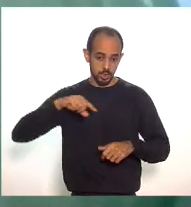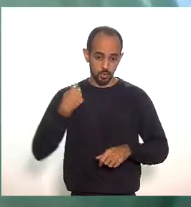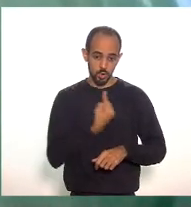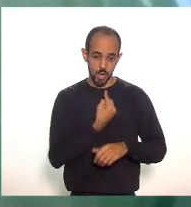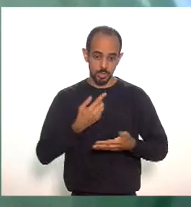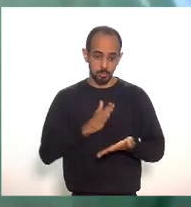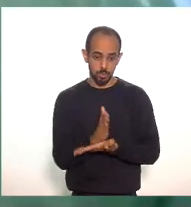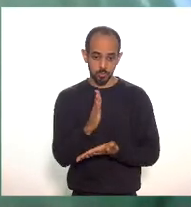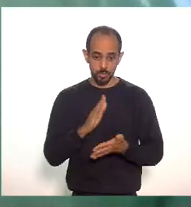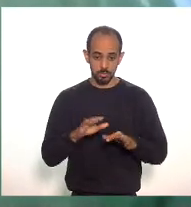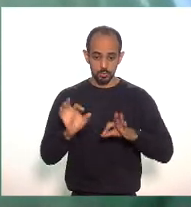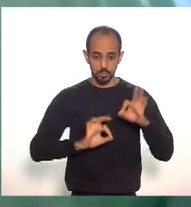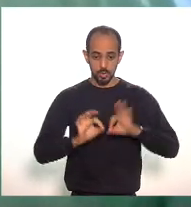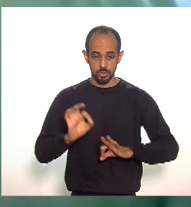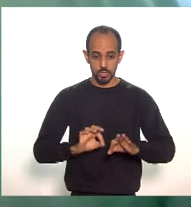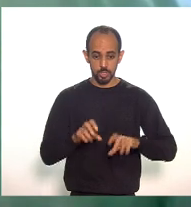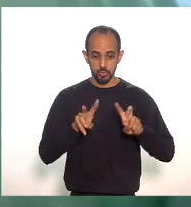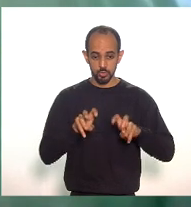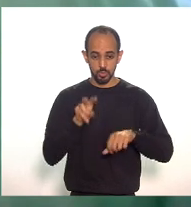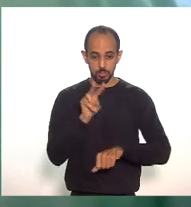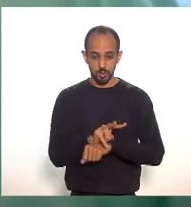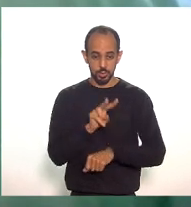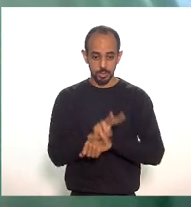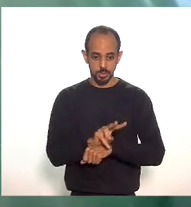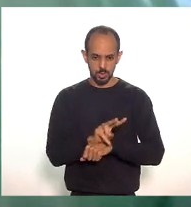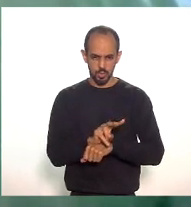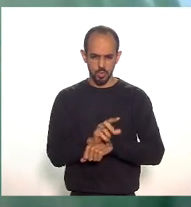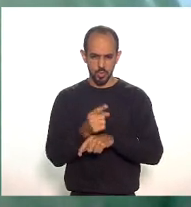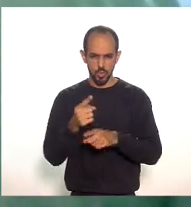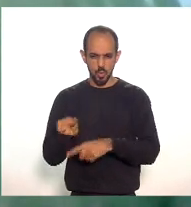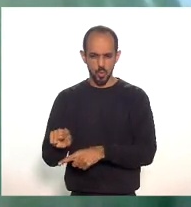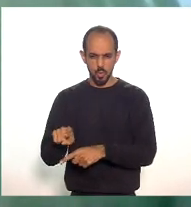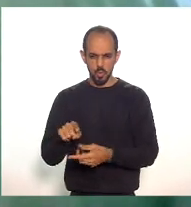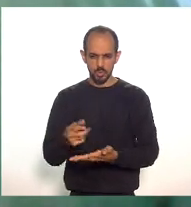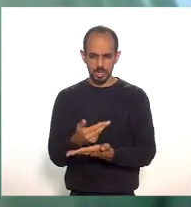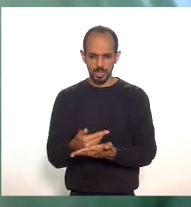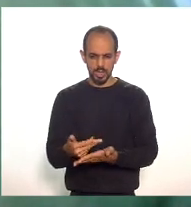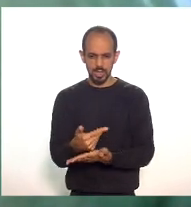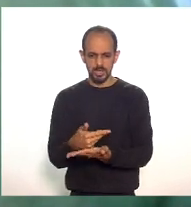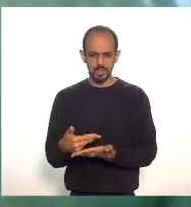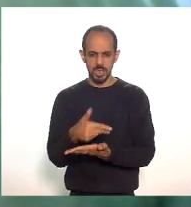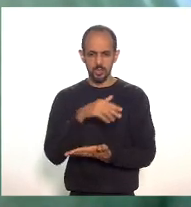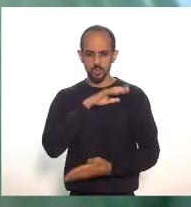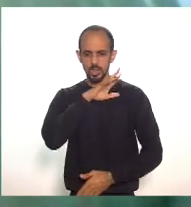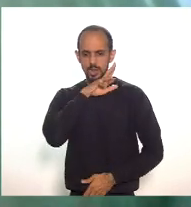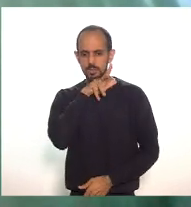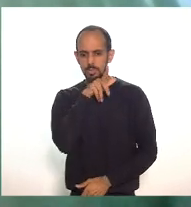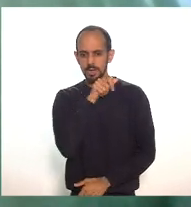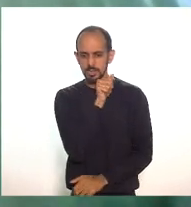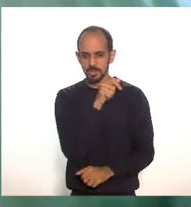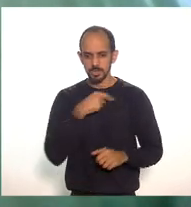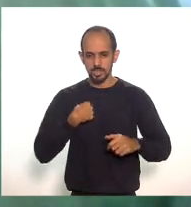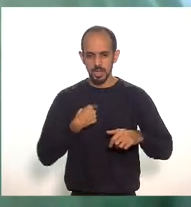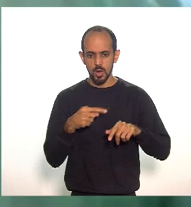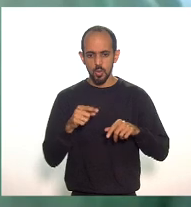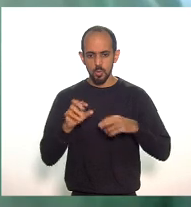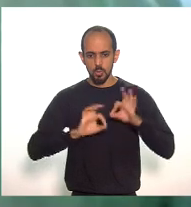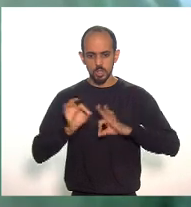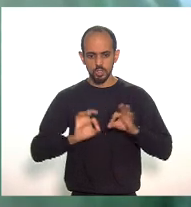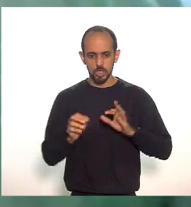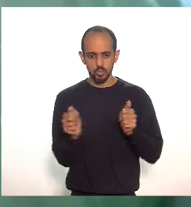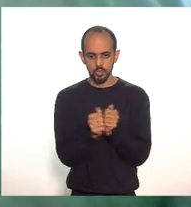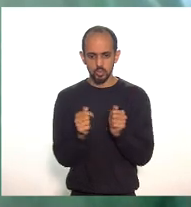já provamos um projeto sobre proteção contra tatuagem animais projeto conjunto meu com